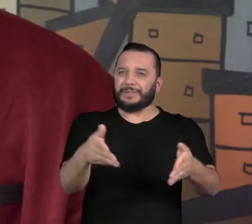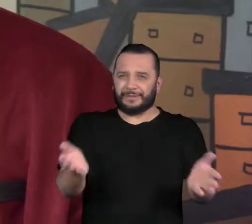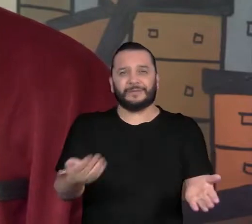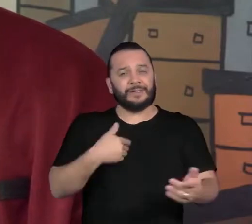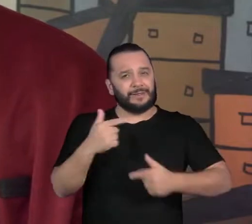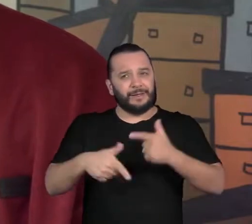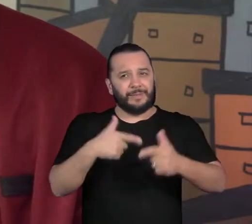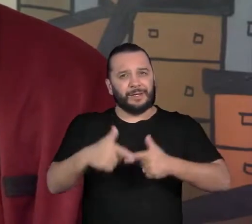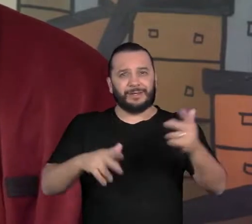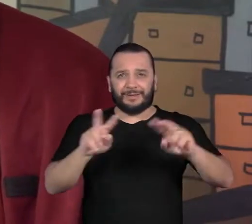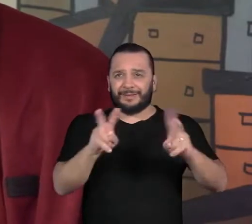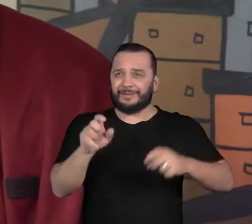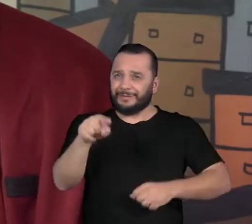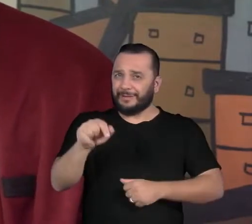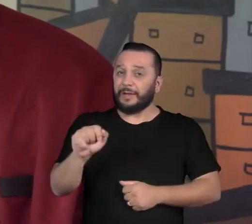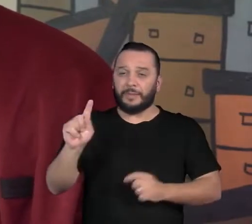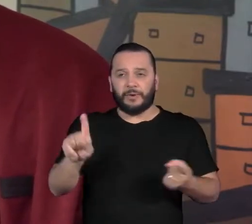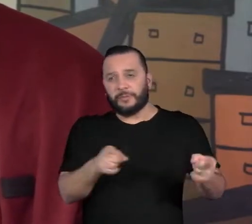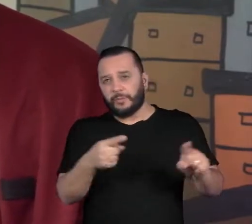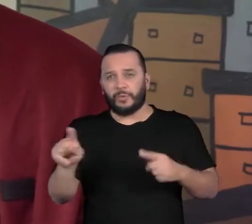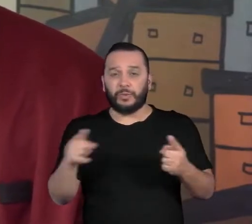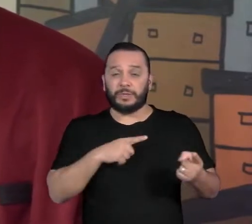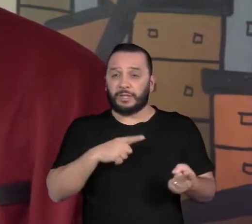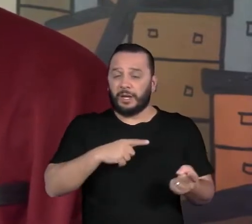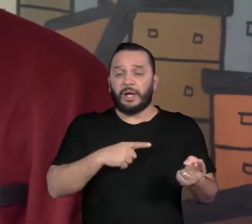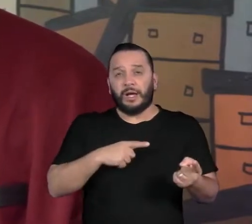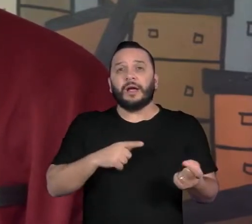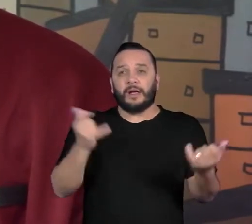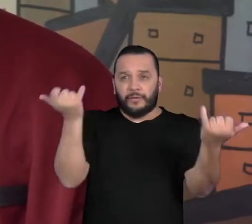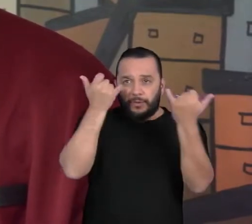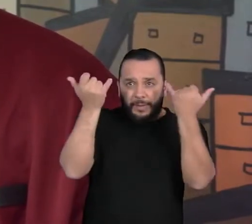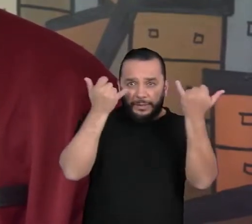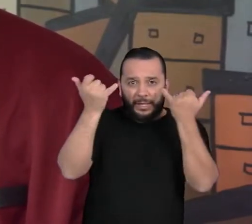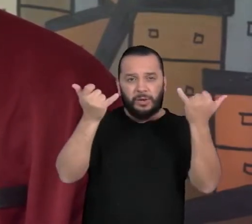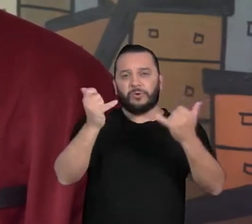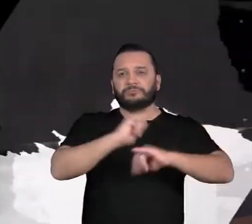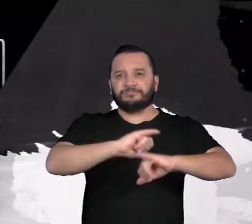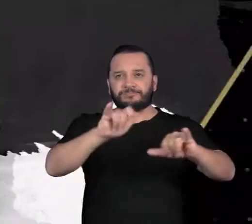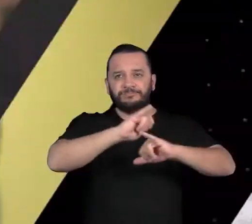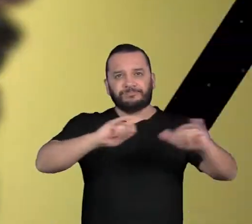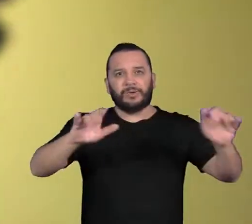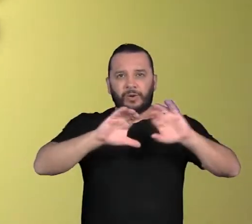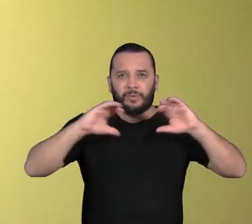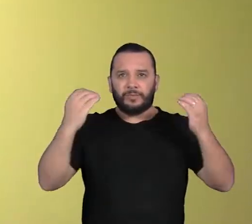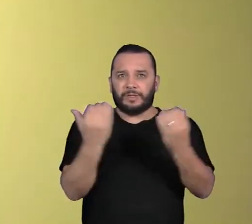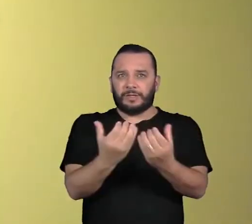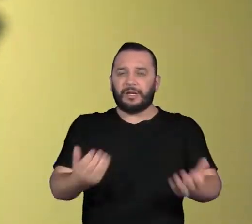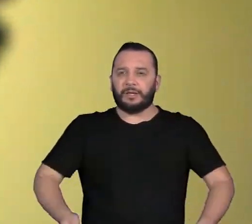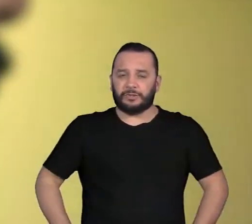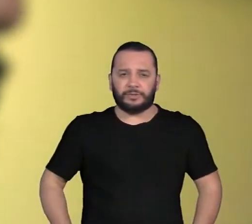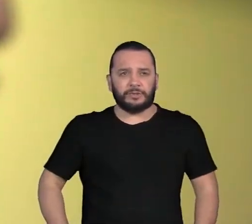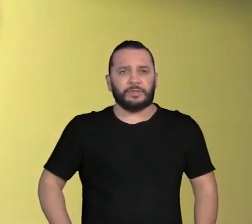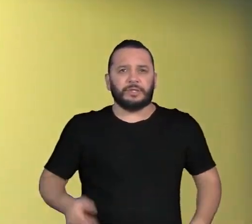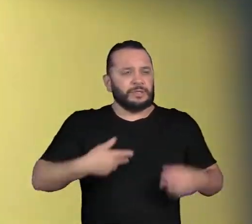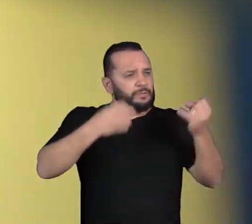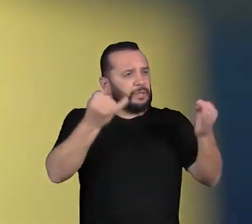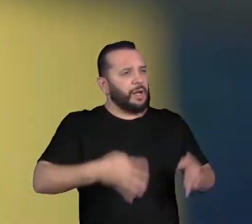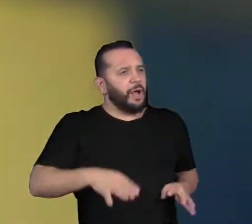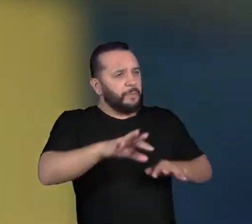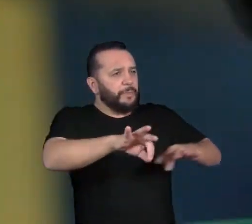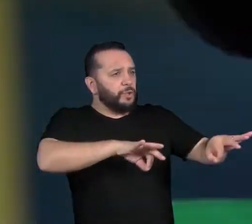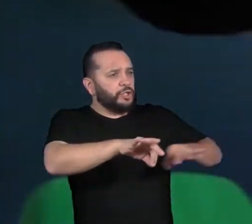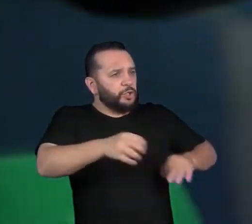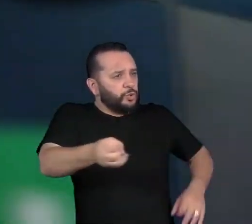esse tema e intercalando esse tema com música e informação da comunidade, que eu acho que é mais importante, né? Vamos falar de um projeto novo que a gente tem aqui